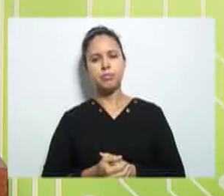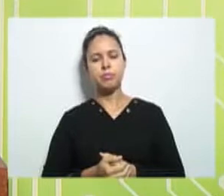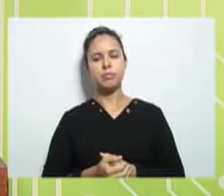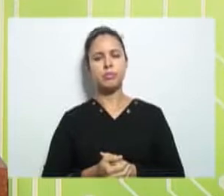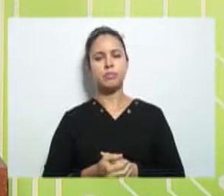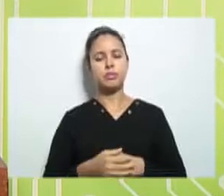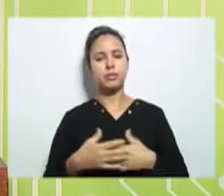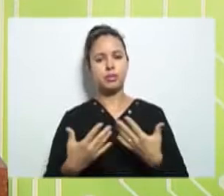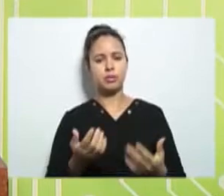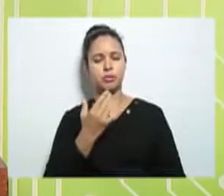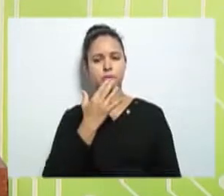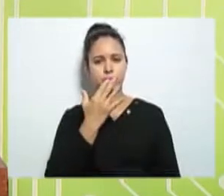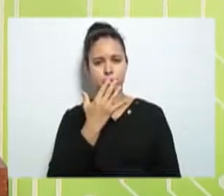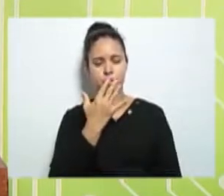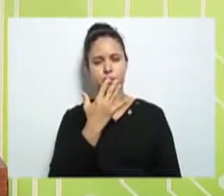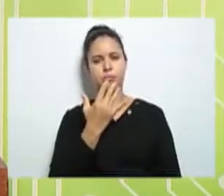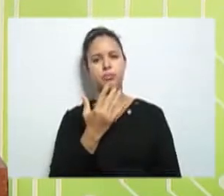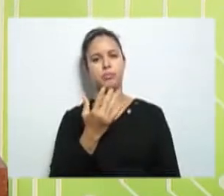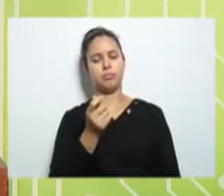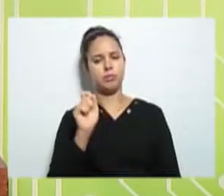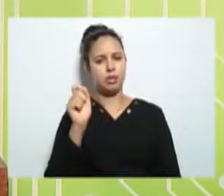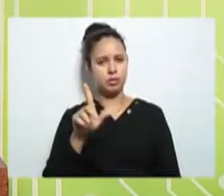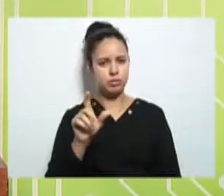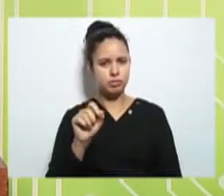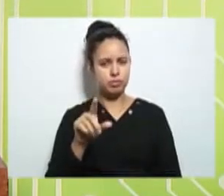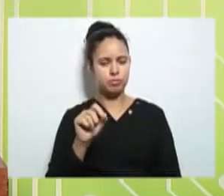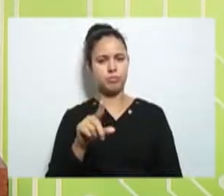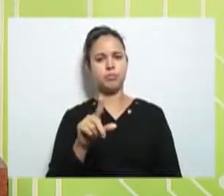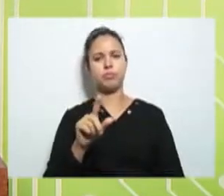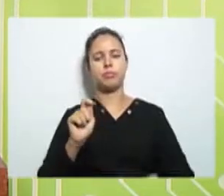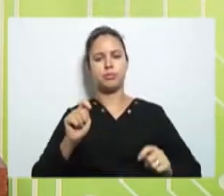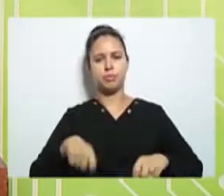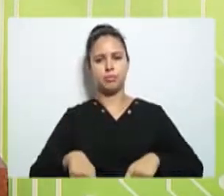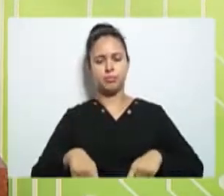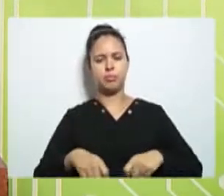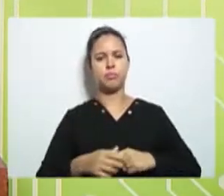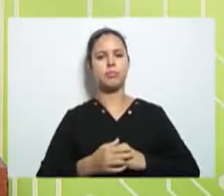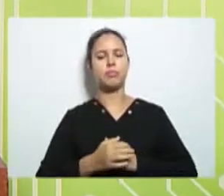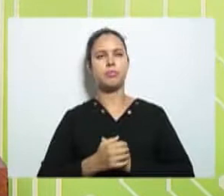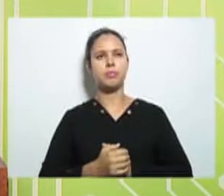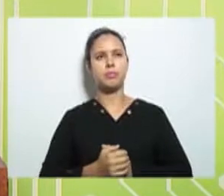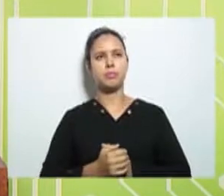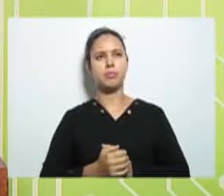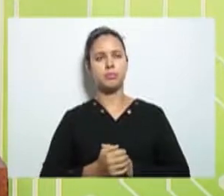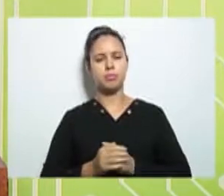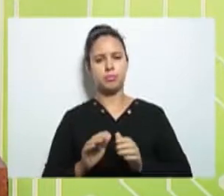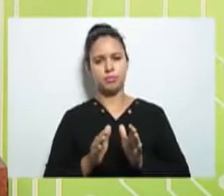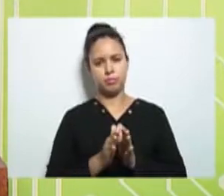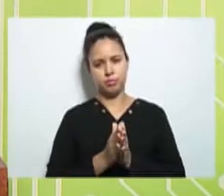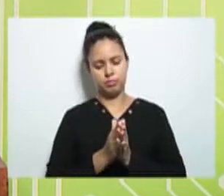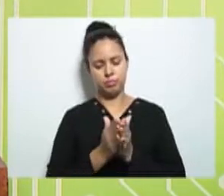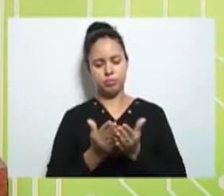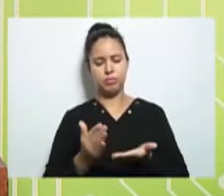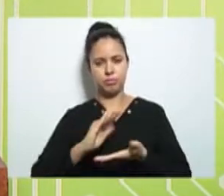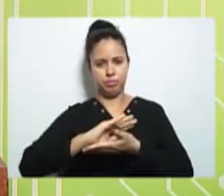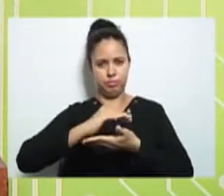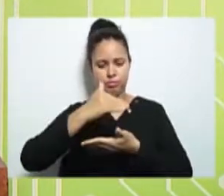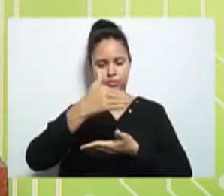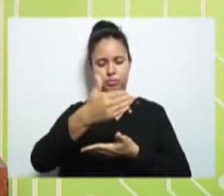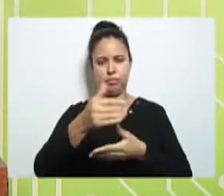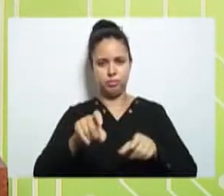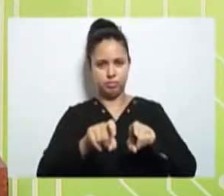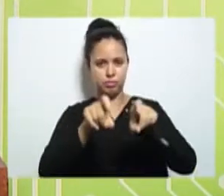a corzinha azul, aquele risco azul na tela para mim, tá? Então isso aqui, essa tela desse computador pode ser